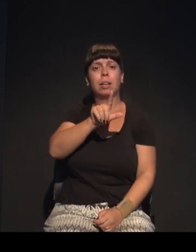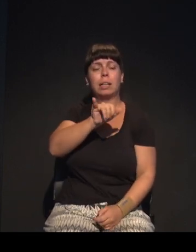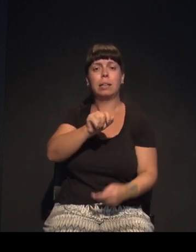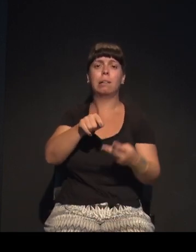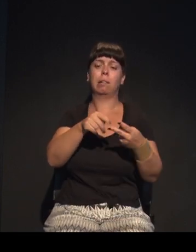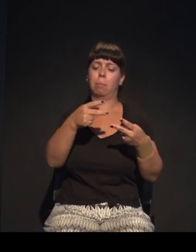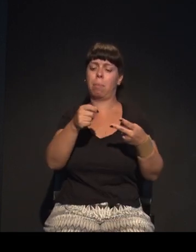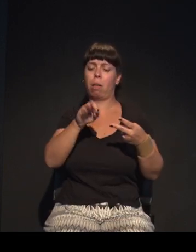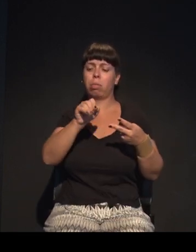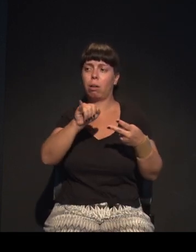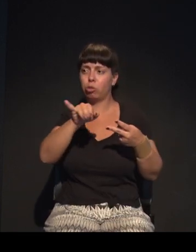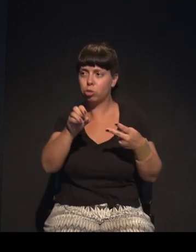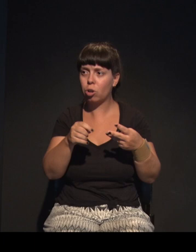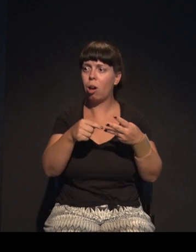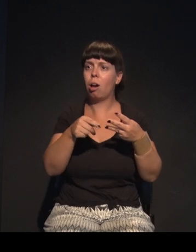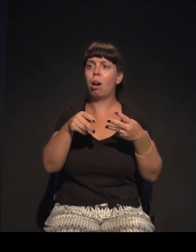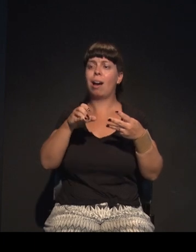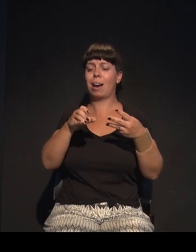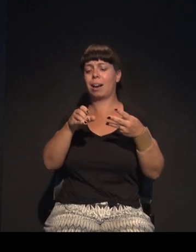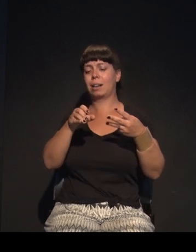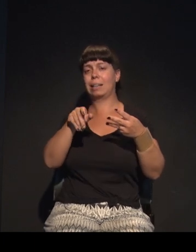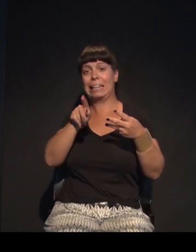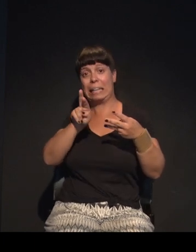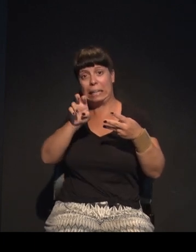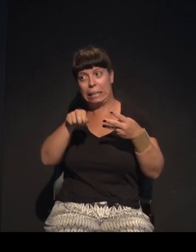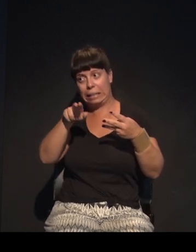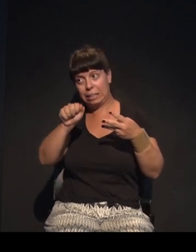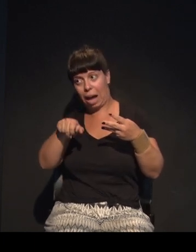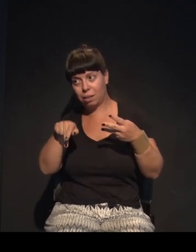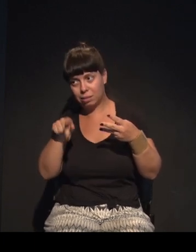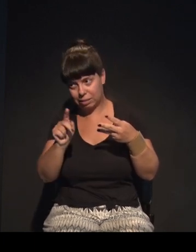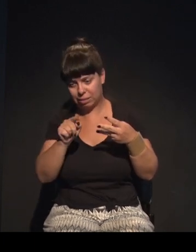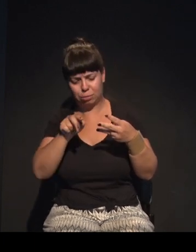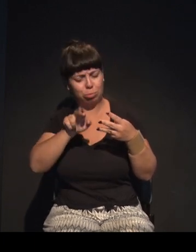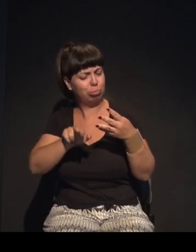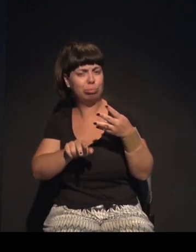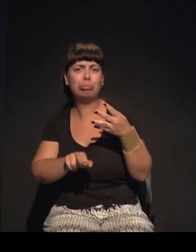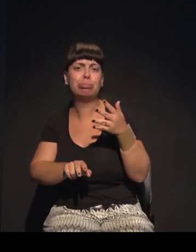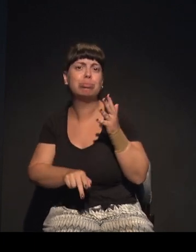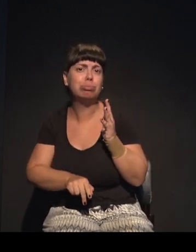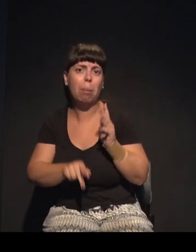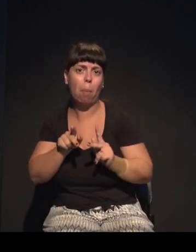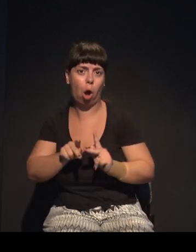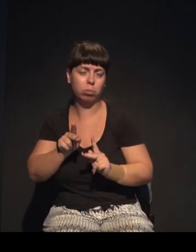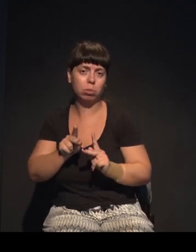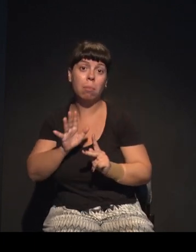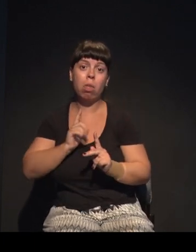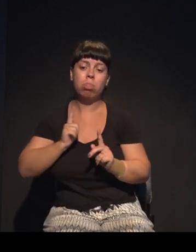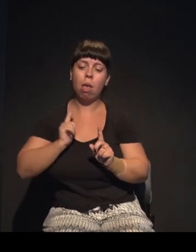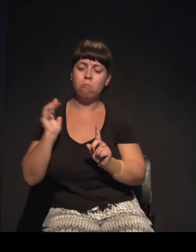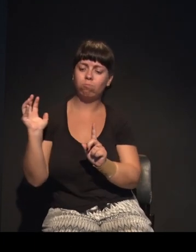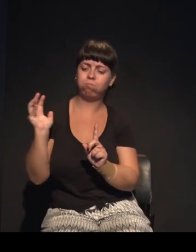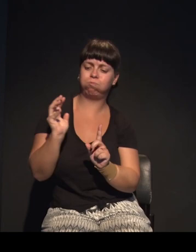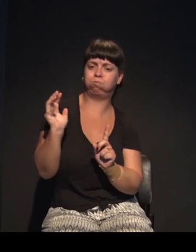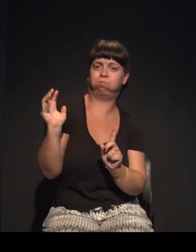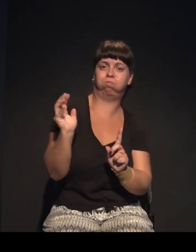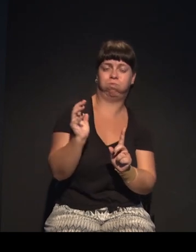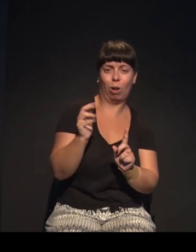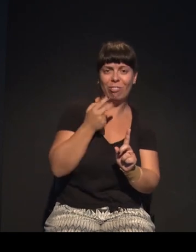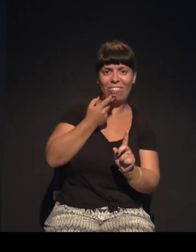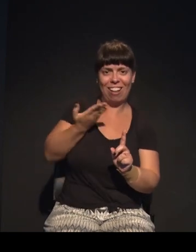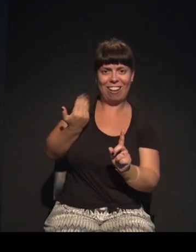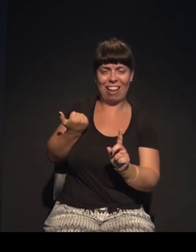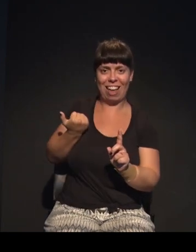e vários outros povos além da então assim houve um em uma interferência muito grande que nem eu falei de dar conta de